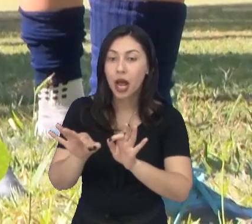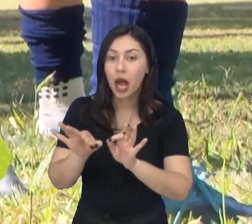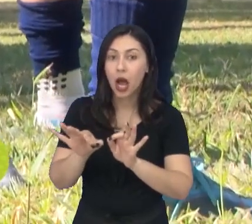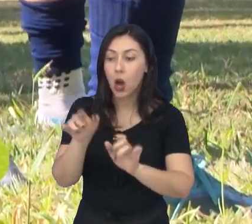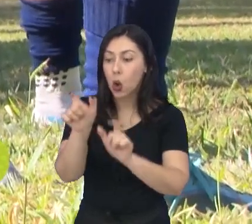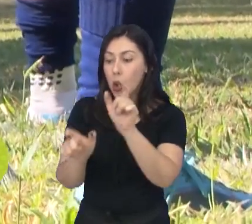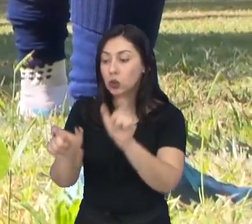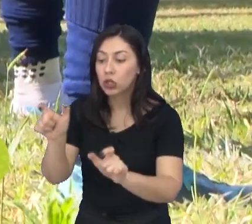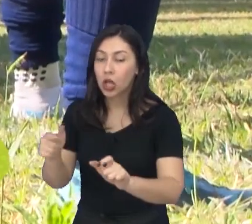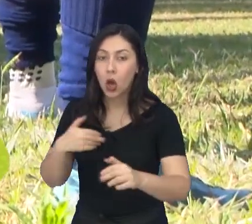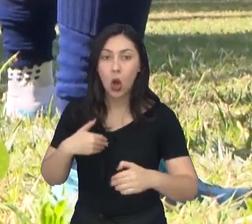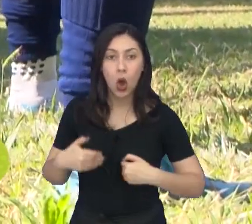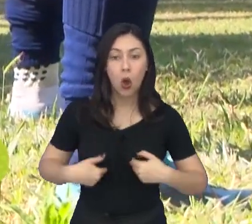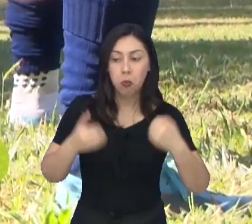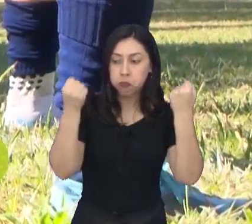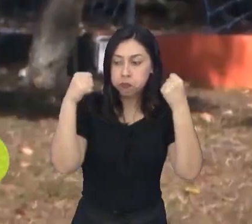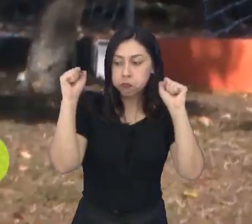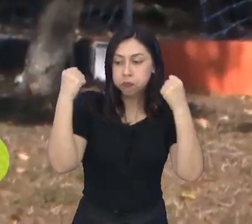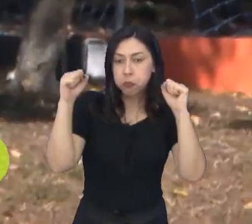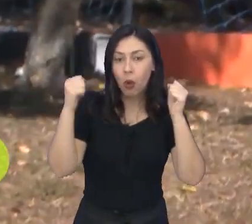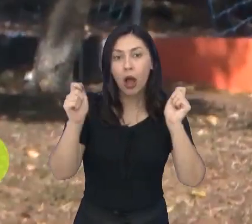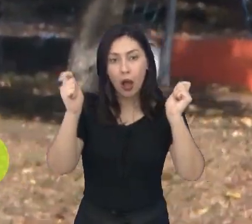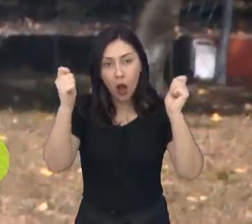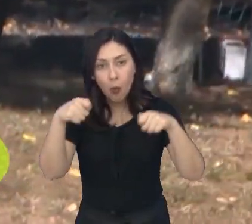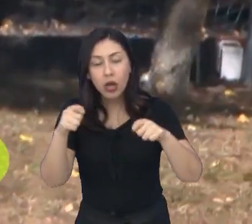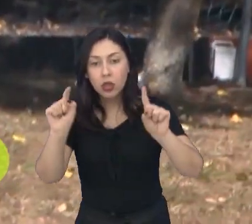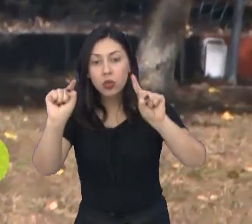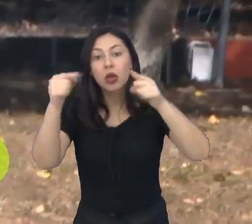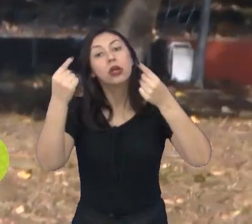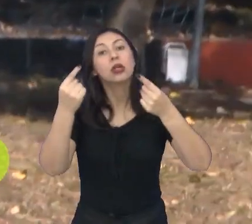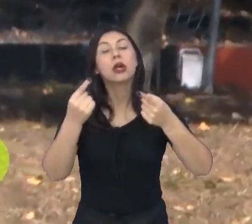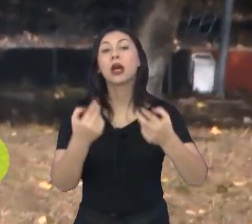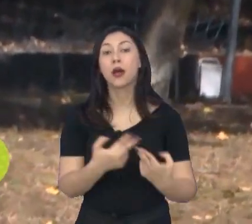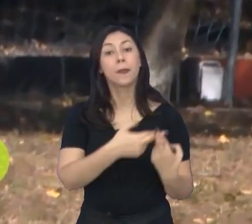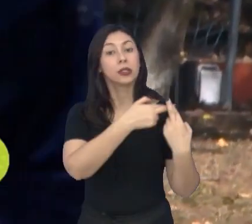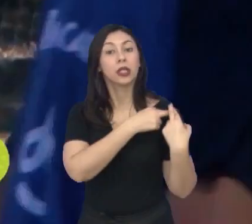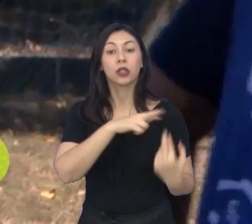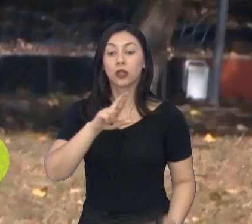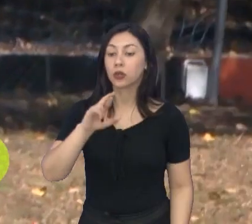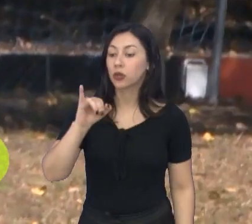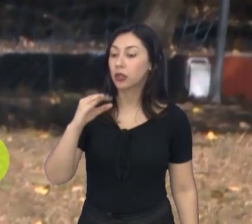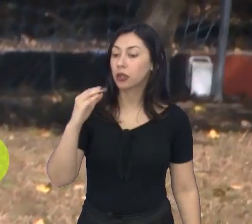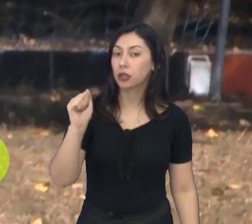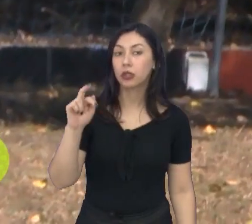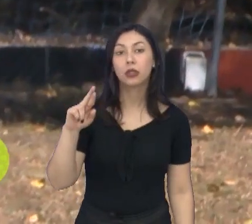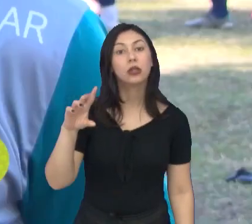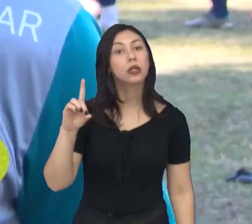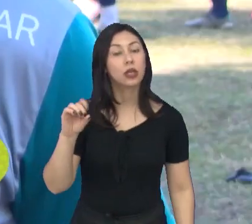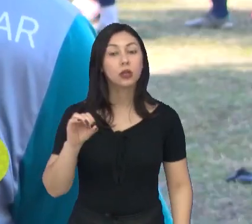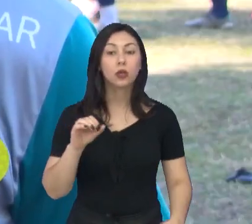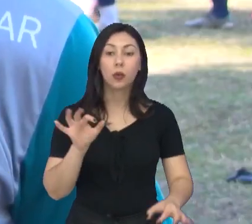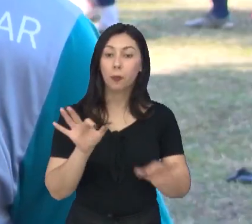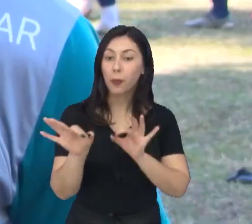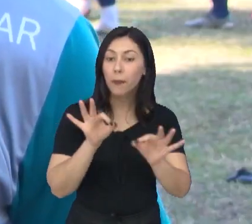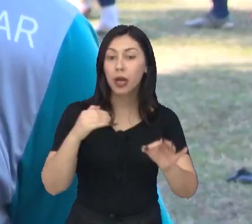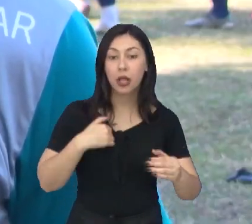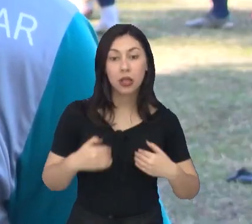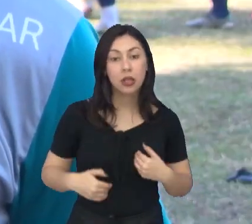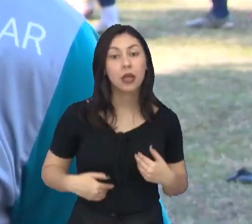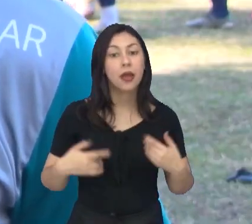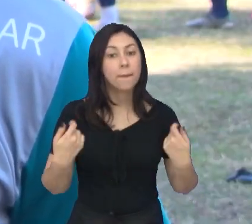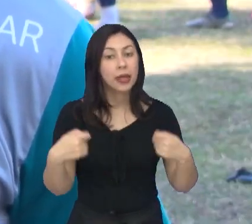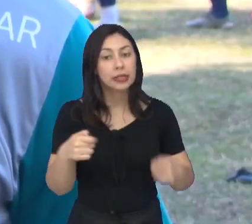para todos terem condições de jogo. Missão comandada por Ricardo César, preparador da equipe. Construir bem a